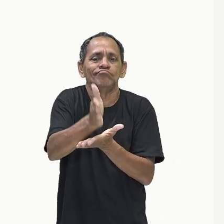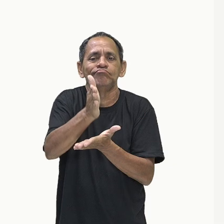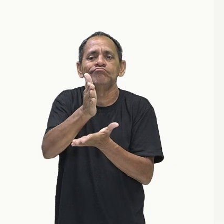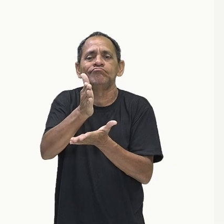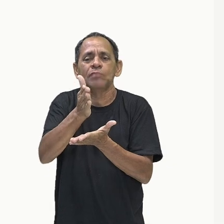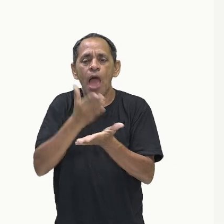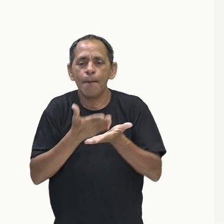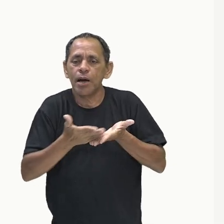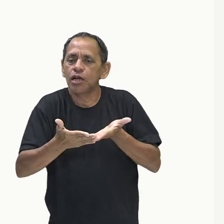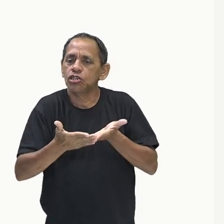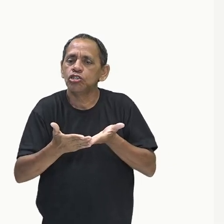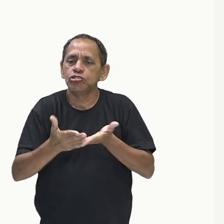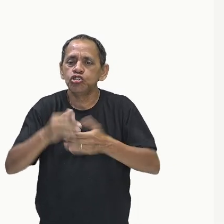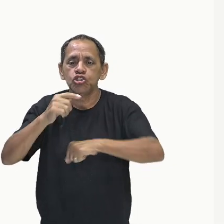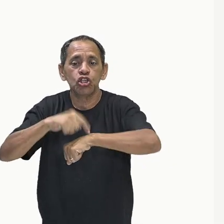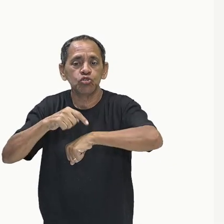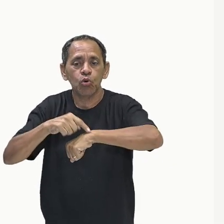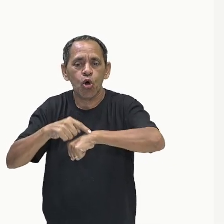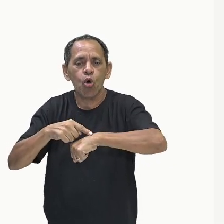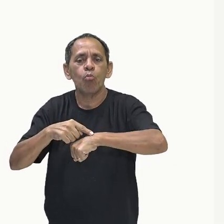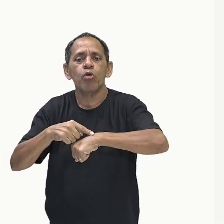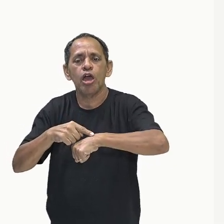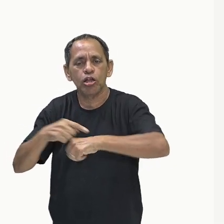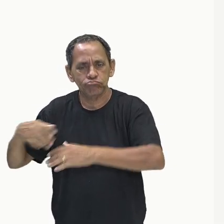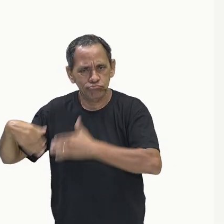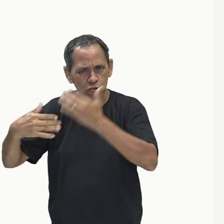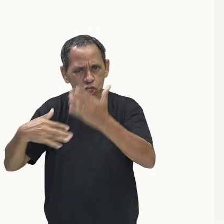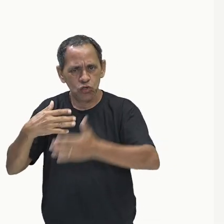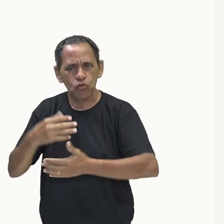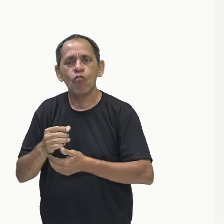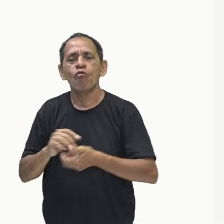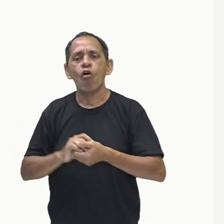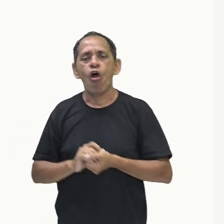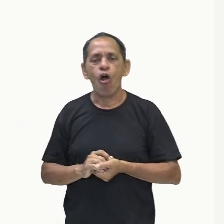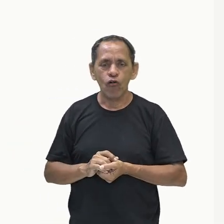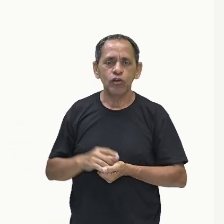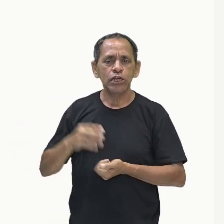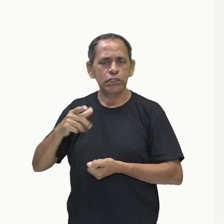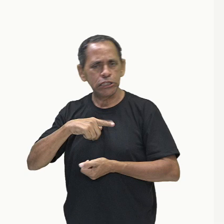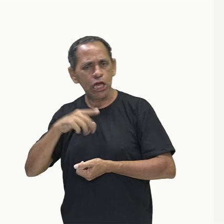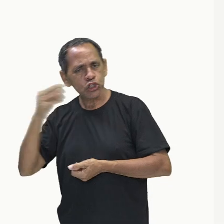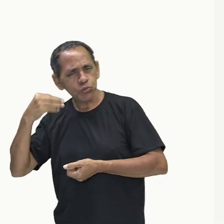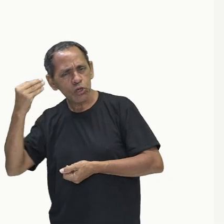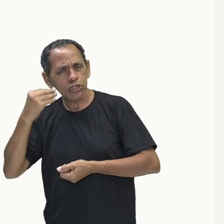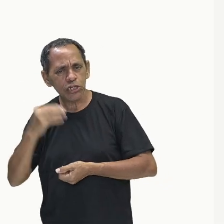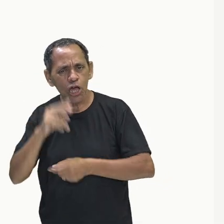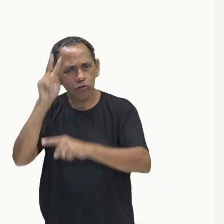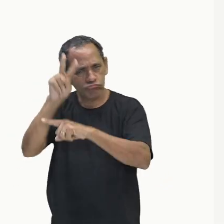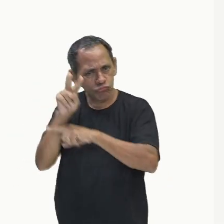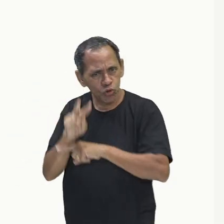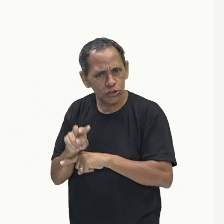desenvolvem técnicas de plantio e de criação de animal, outros